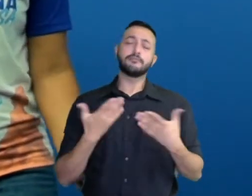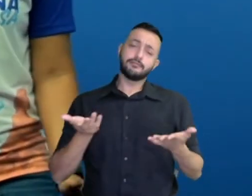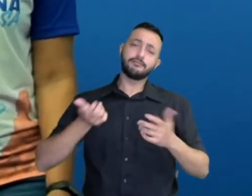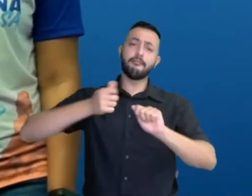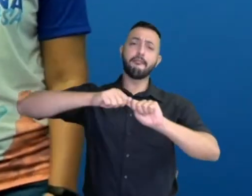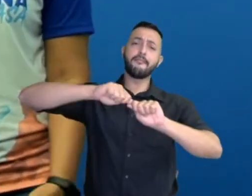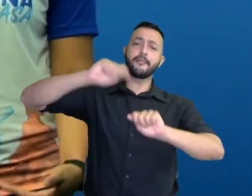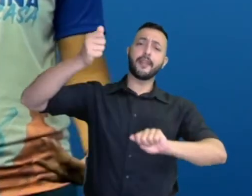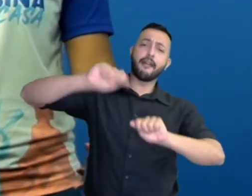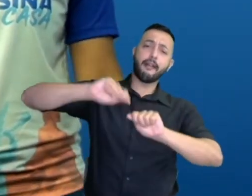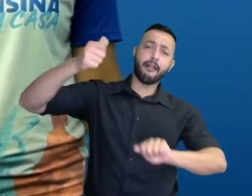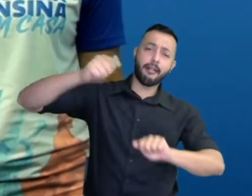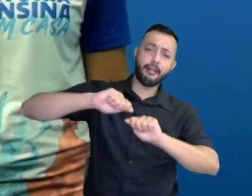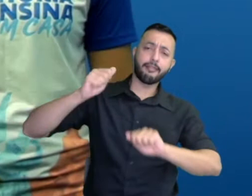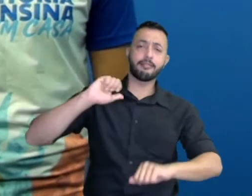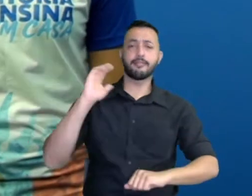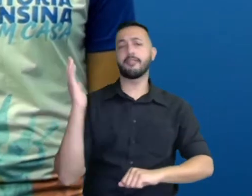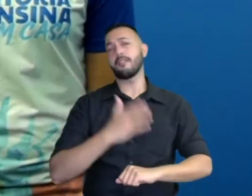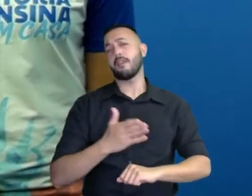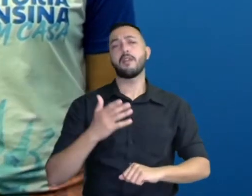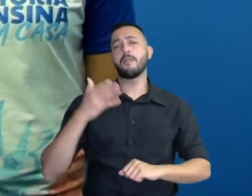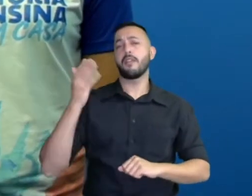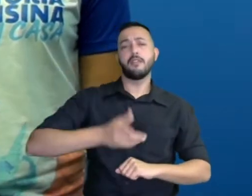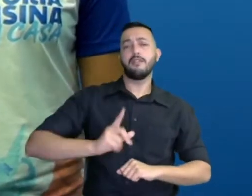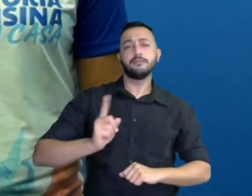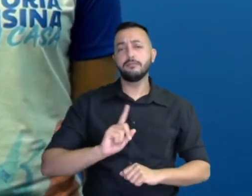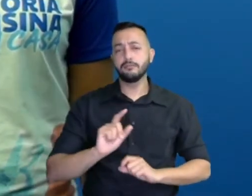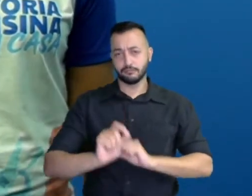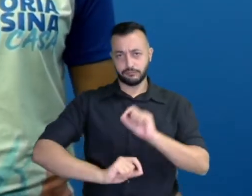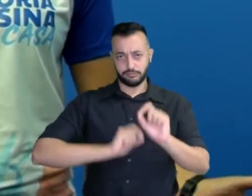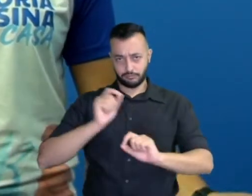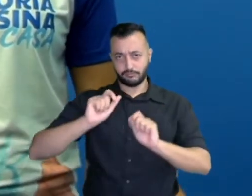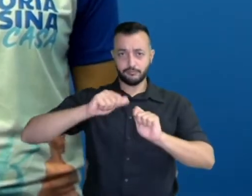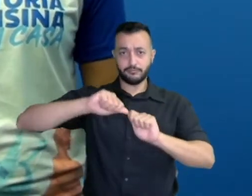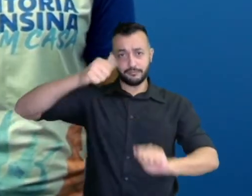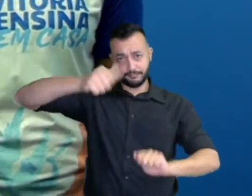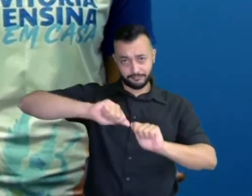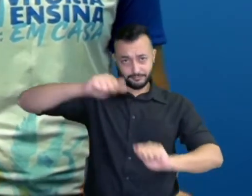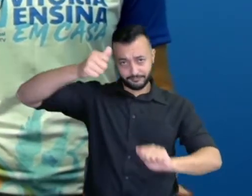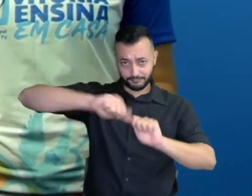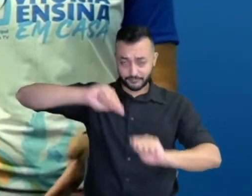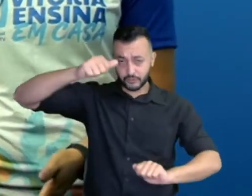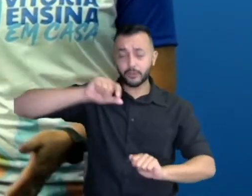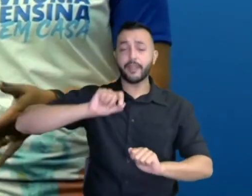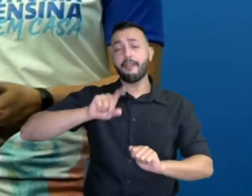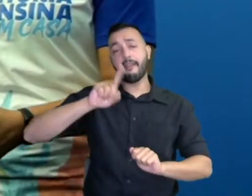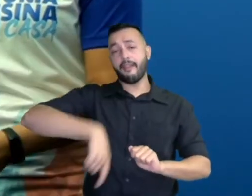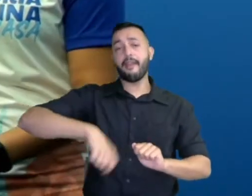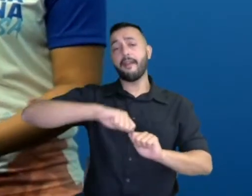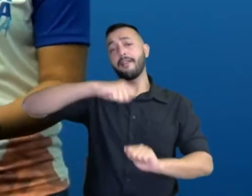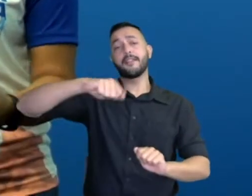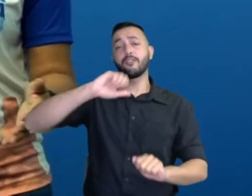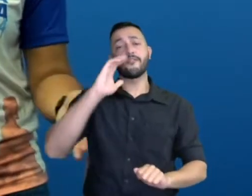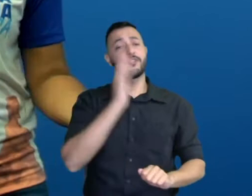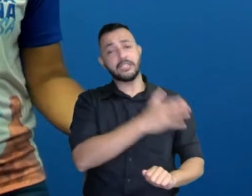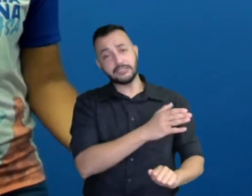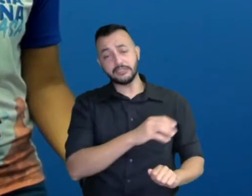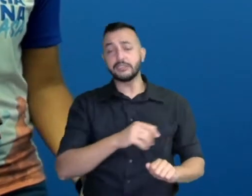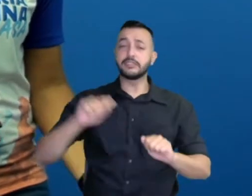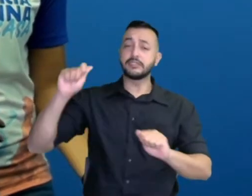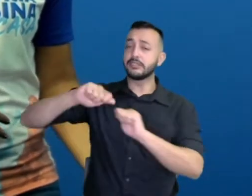artículos determinados e indeterminados? Os artículos são os nossos artigos definidos